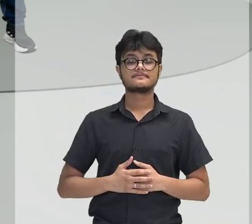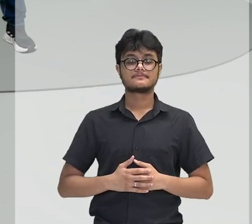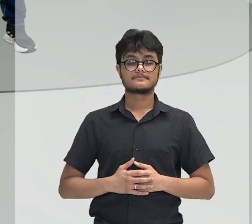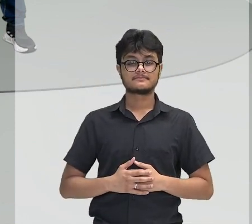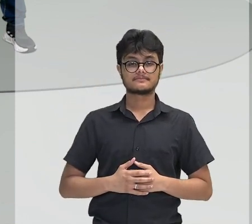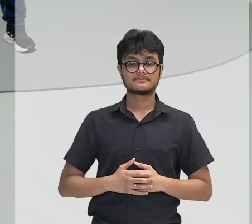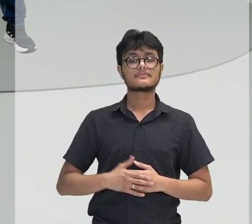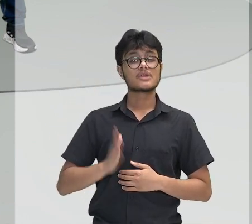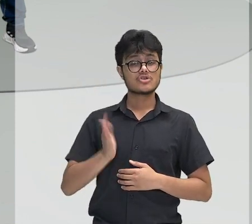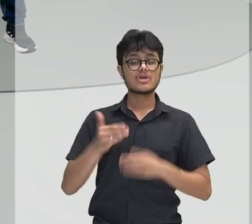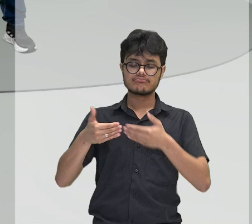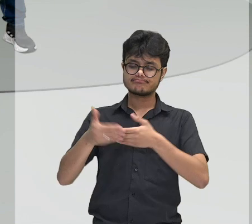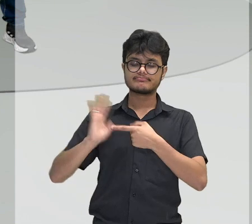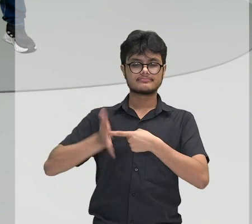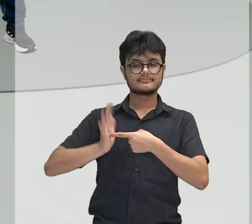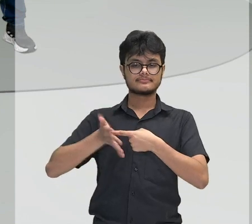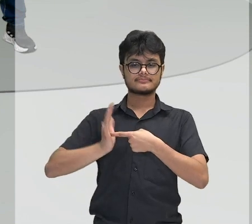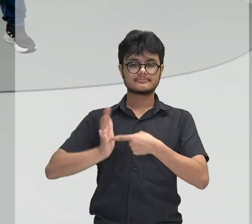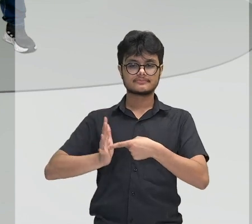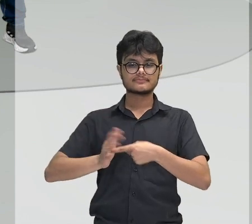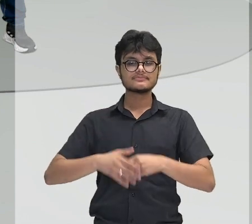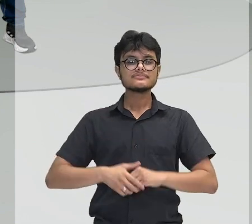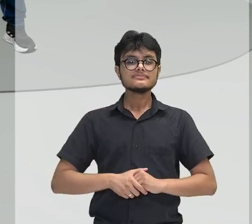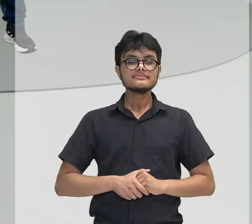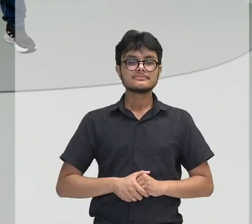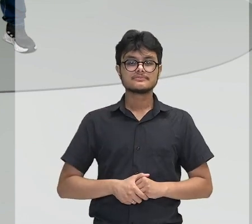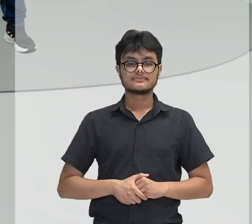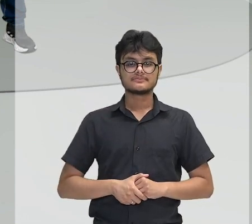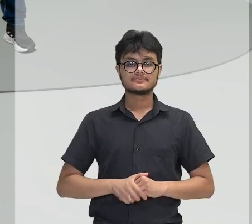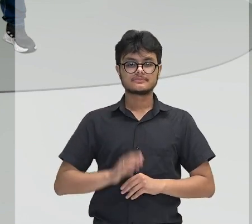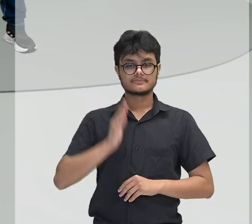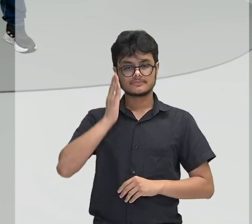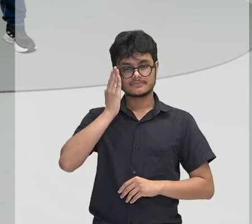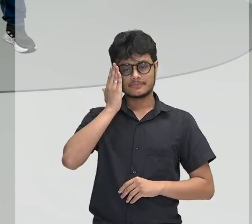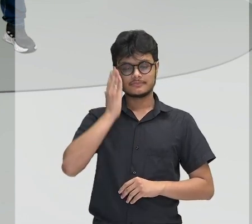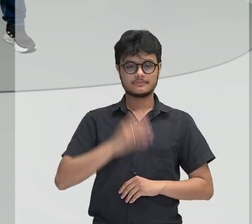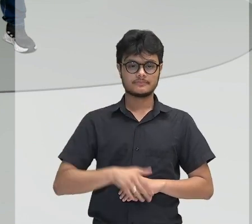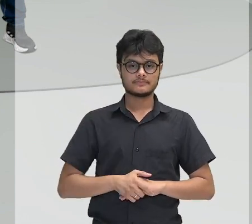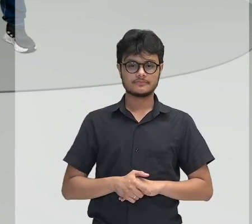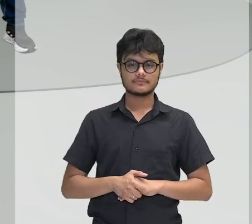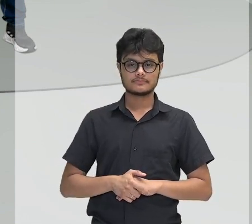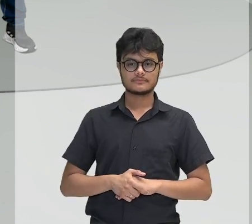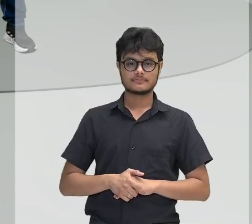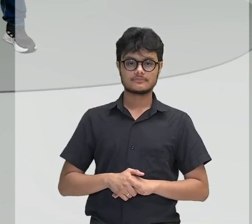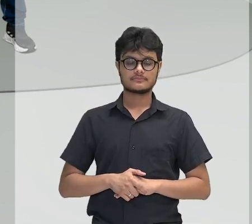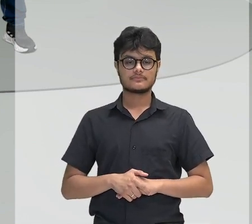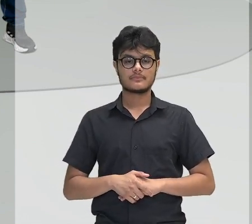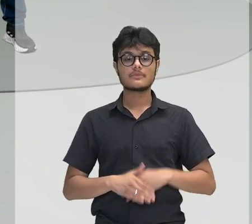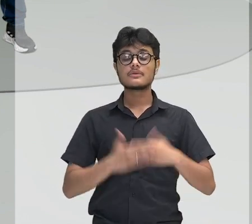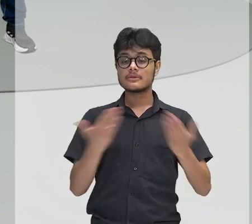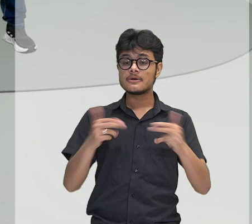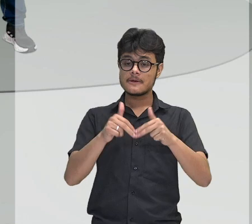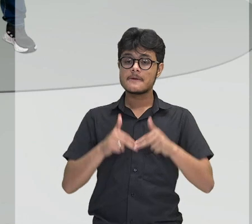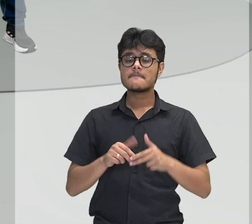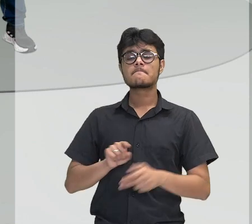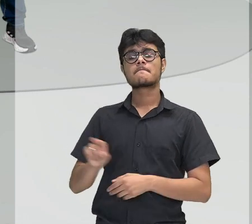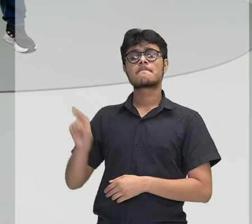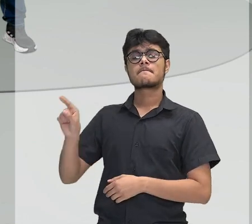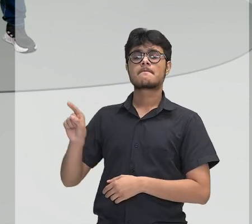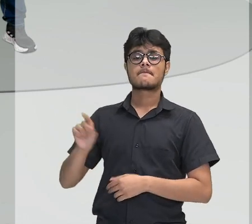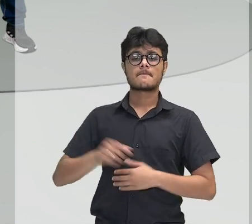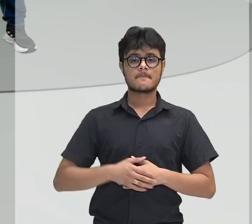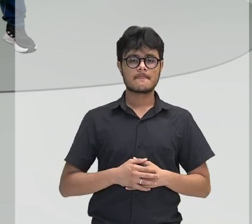foi consumida pela chama, ela vai sair para o escapamento. Isso fez com que